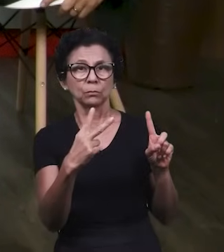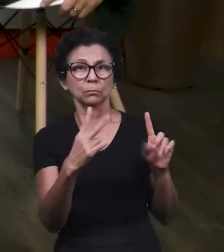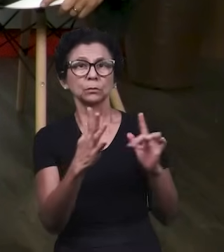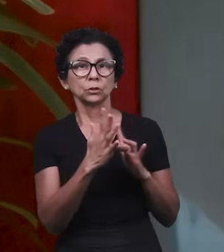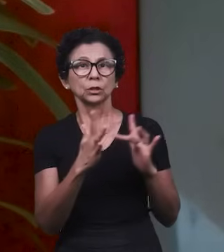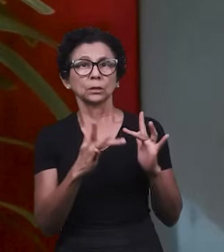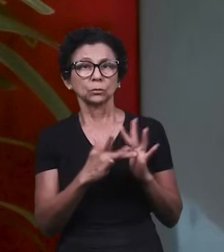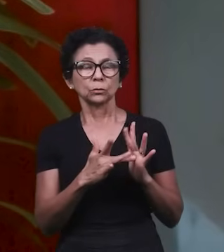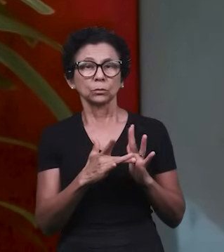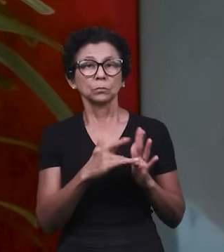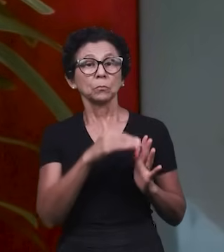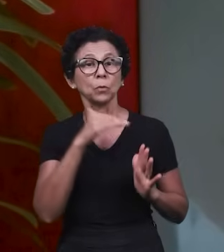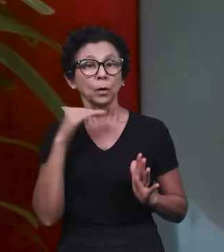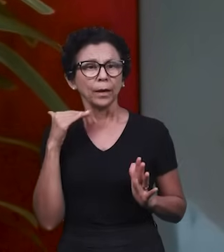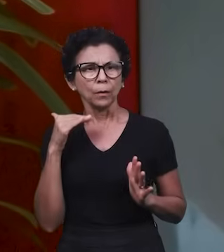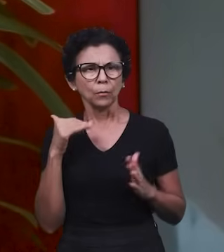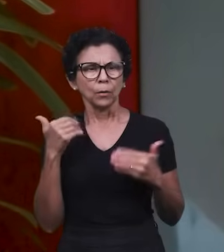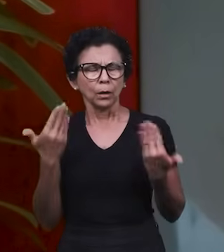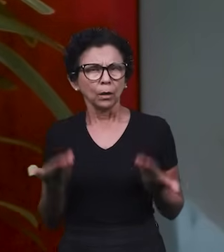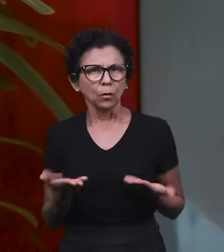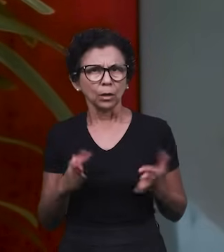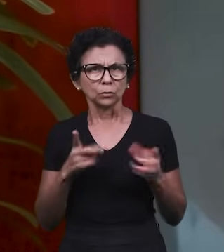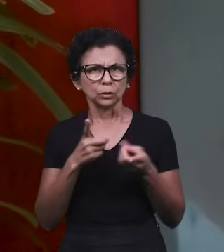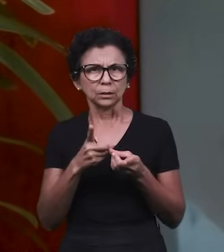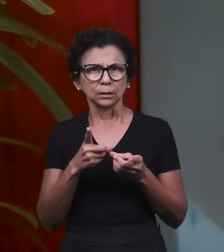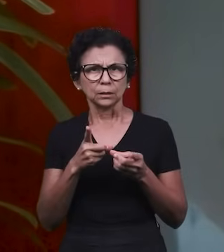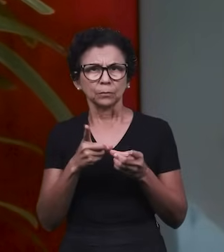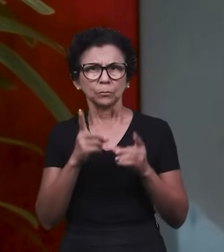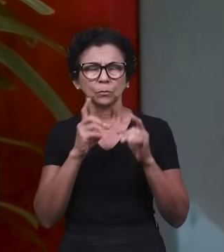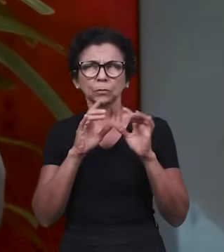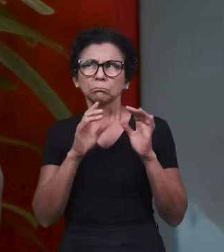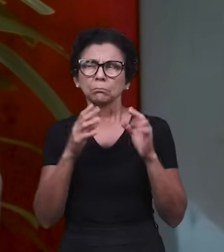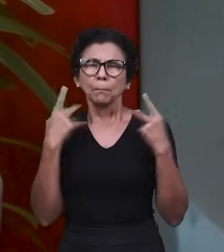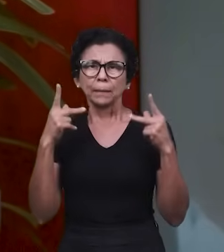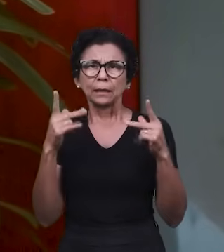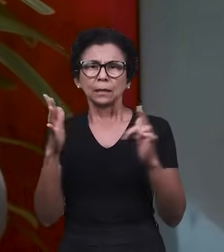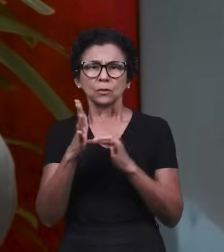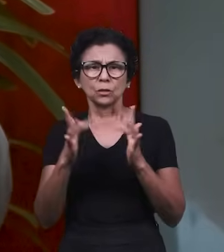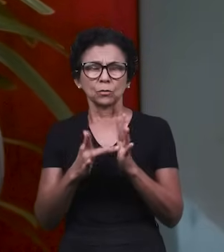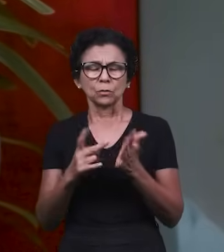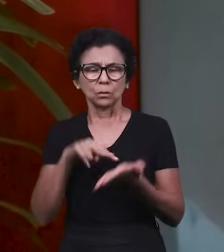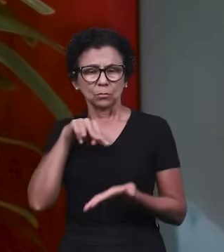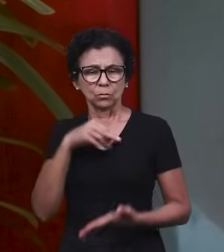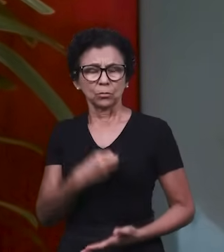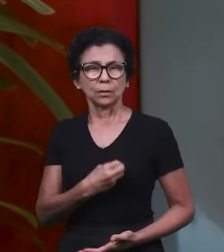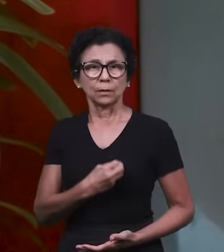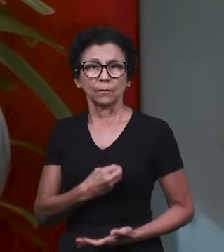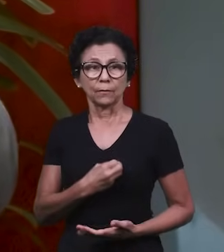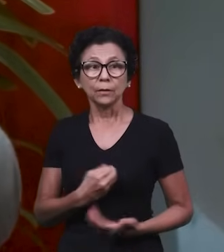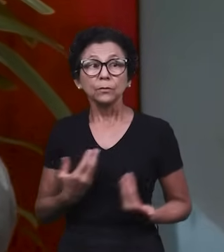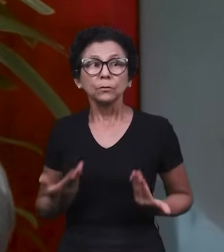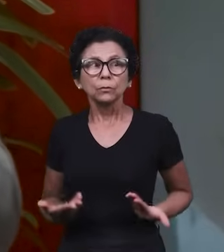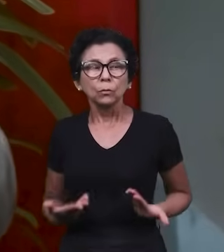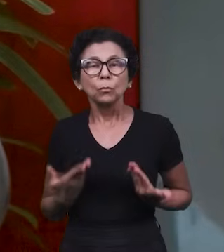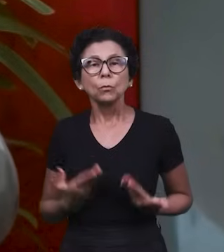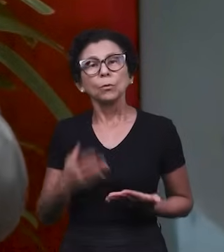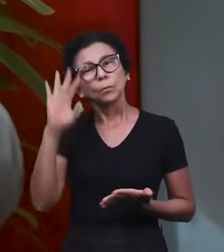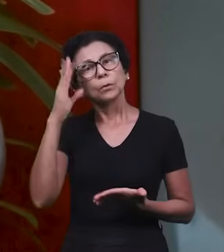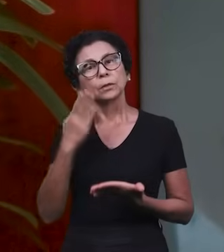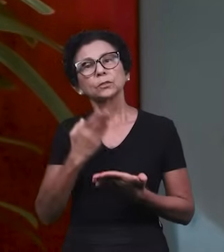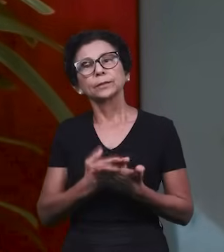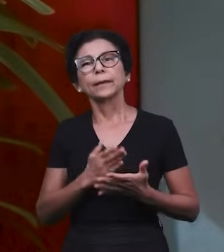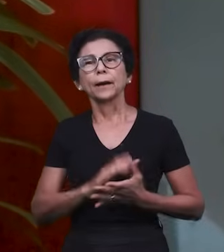para dizer que Jesus vem. E aqueles que abrem o coração ao Espírito Santo, não é a igreja que vai convencer, é o Espírito que